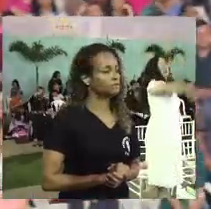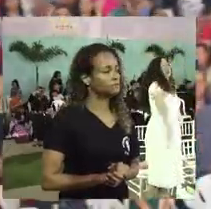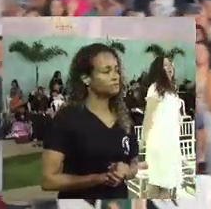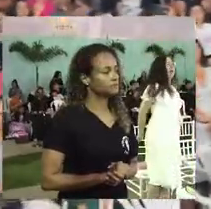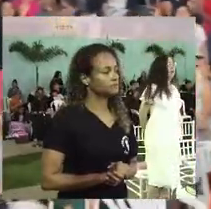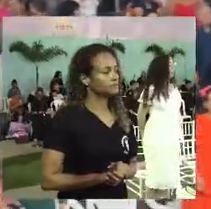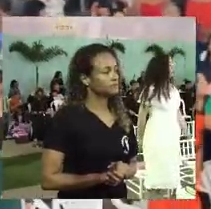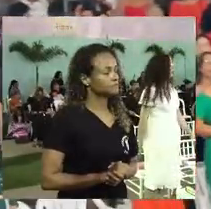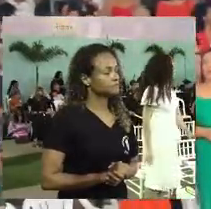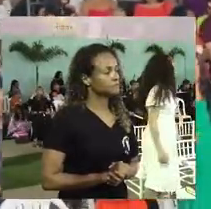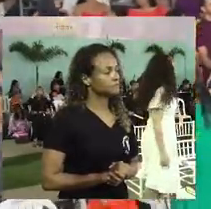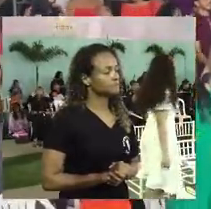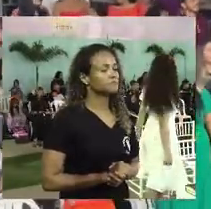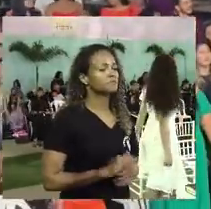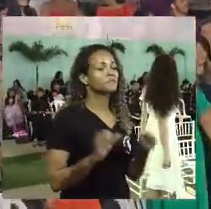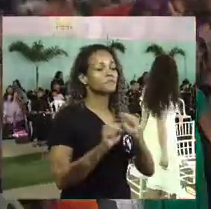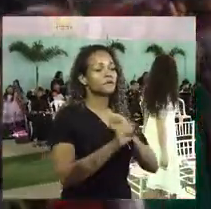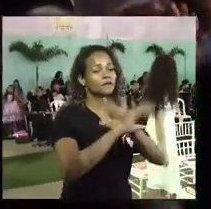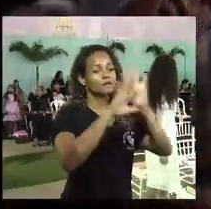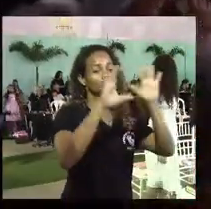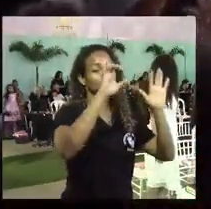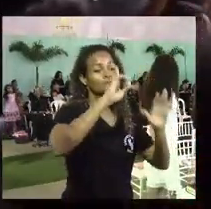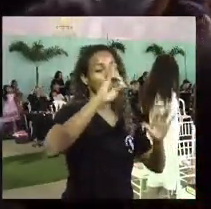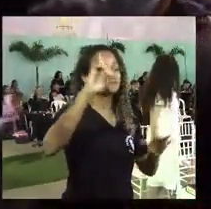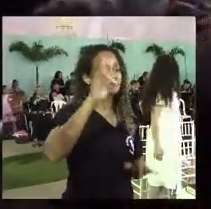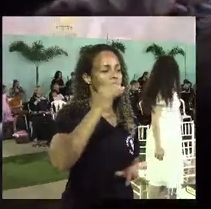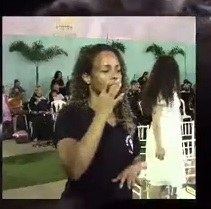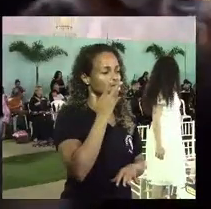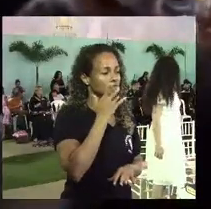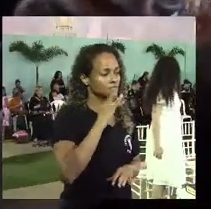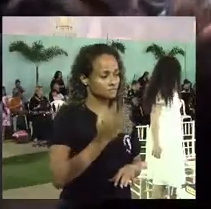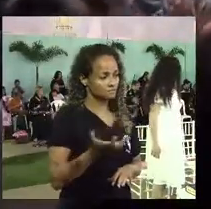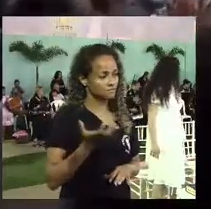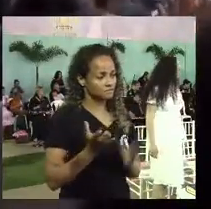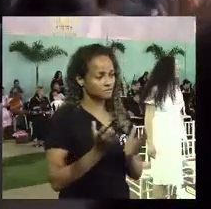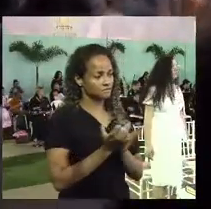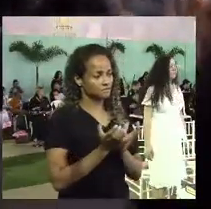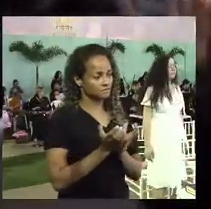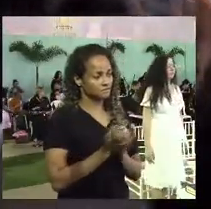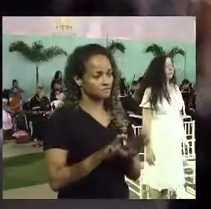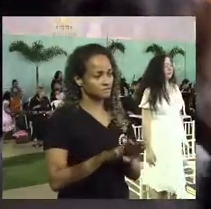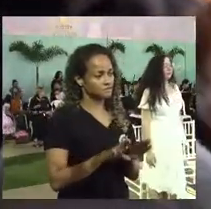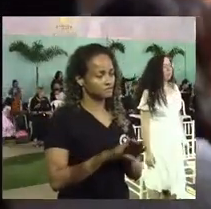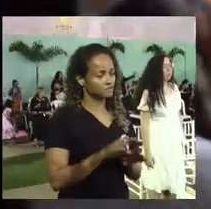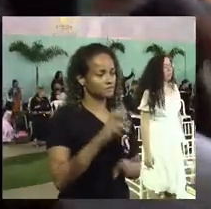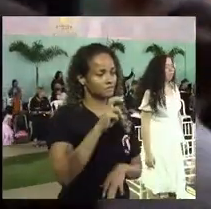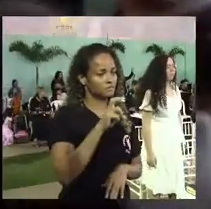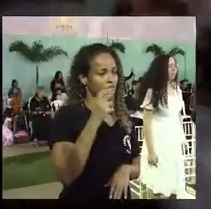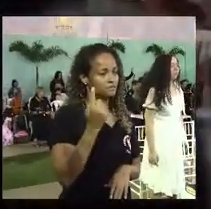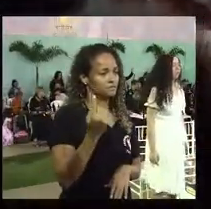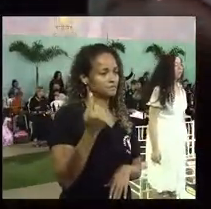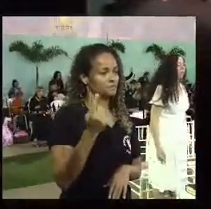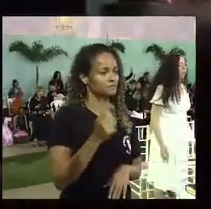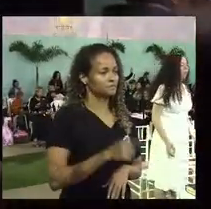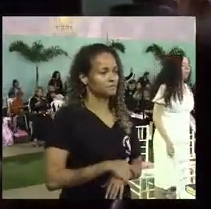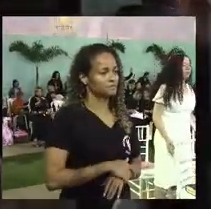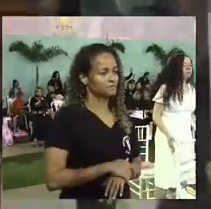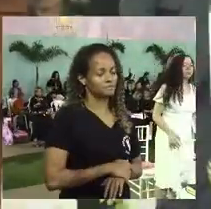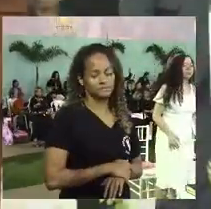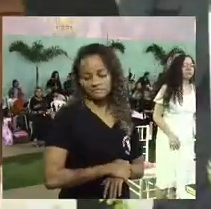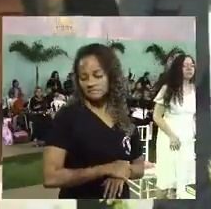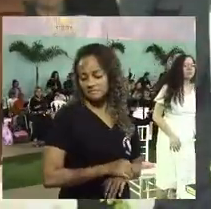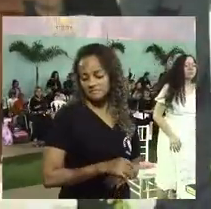quem pode dar glória a Deus se a criança quer Jesus também quer ser crente quer 51 alma para Jesus Cristo